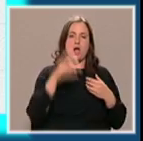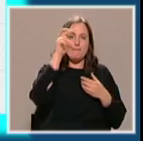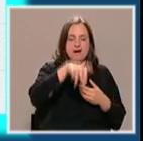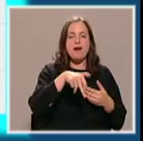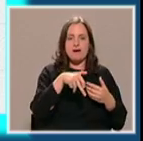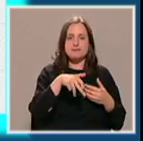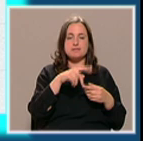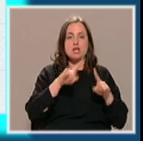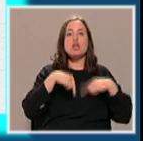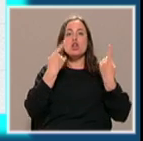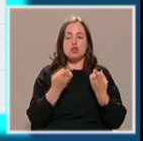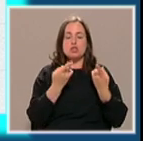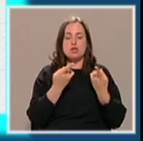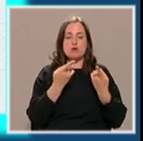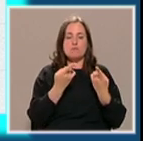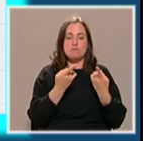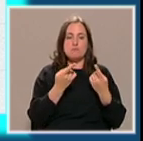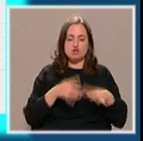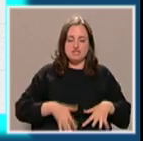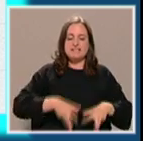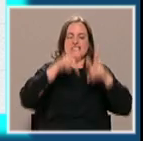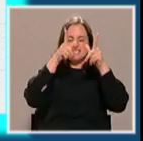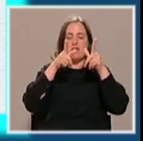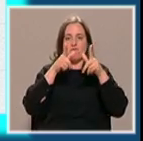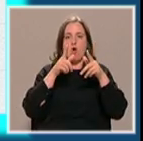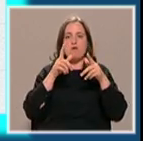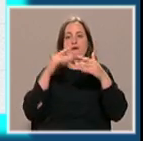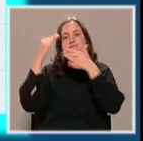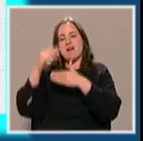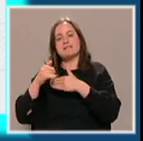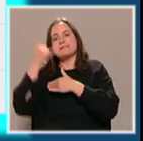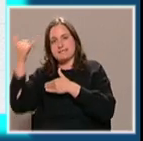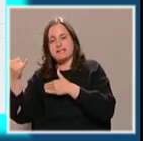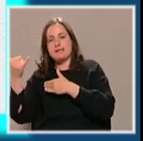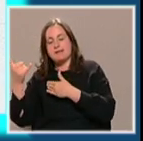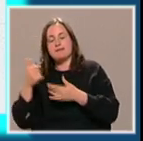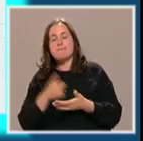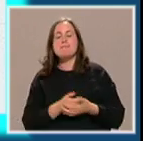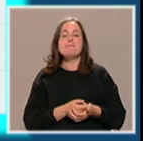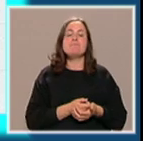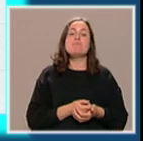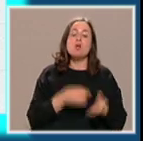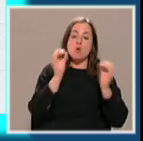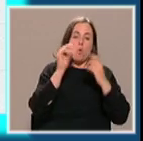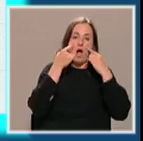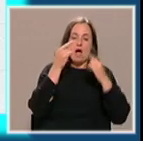por desenvolver e maturar, maioritariamente na fase fetal. Embora não esteja aqui